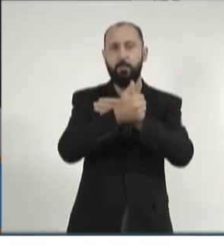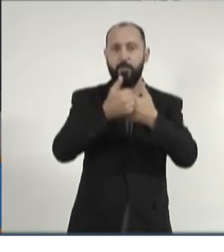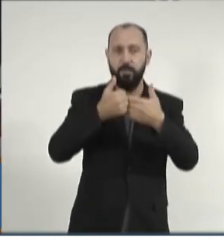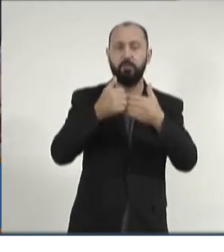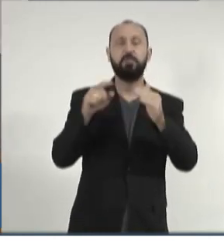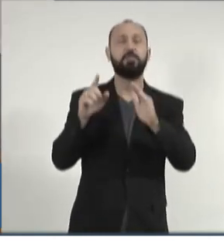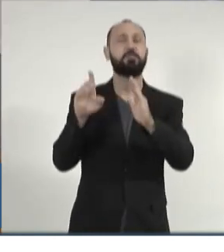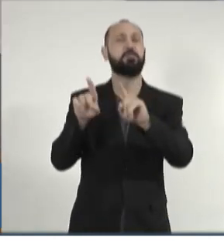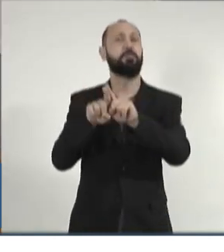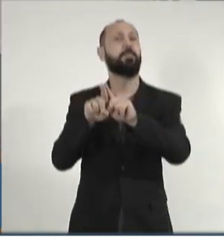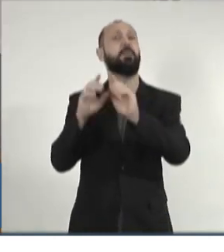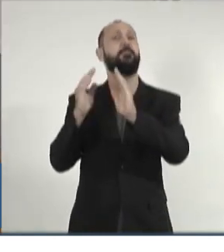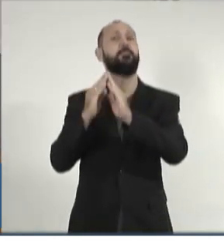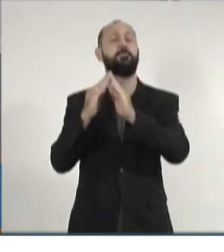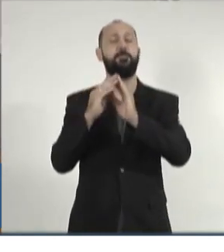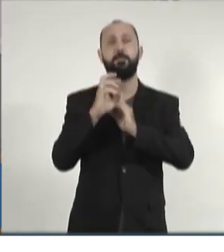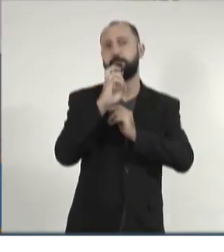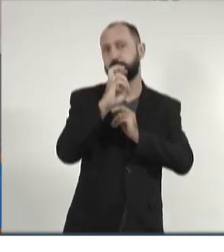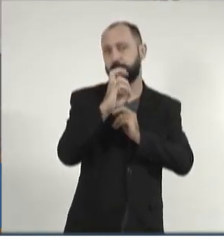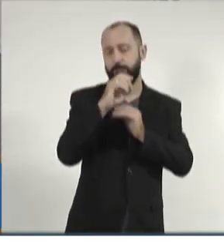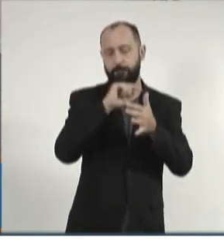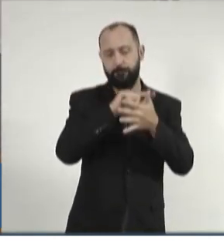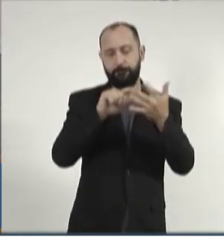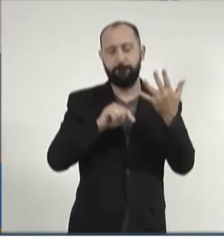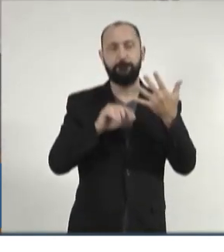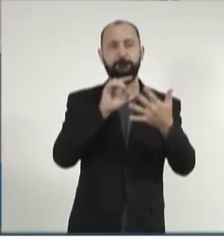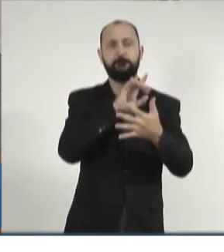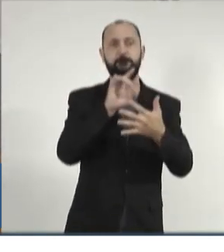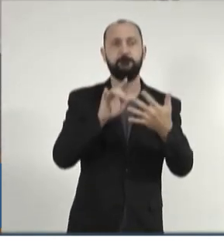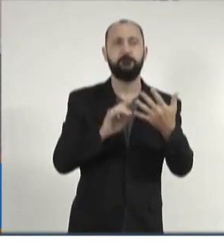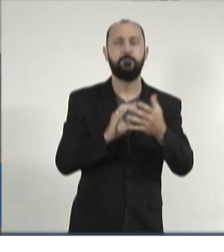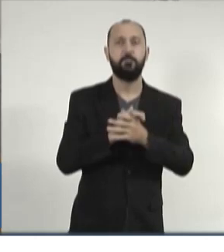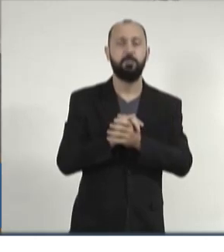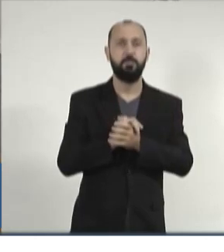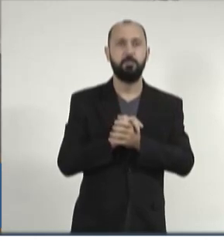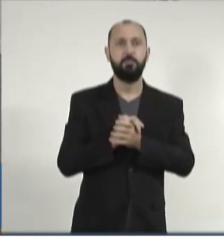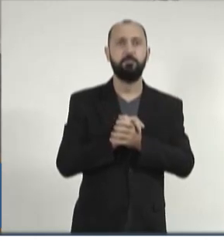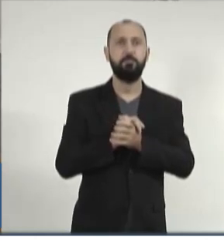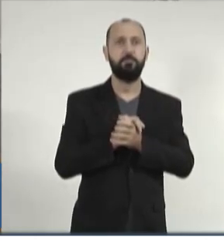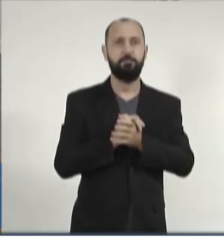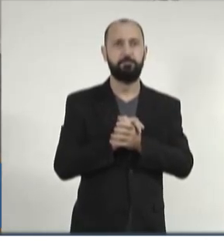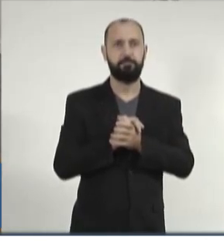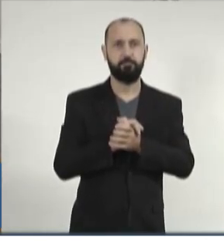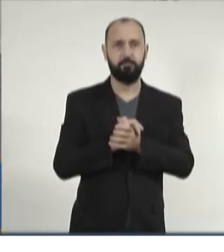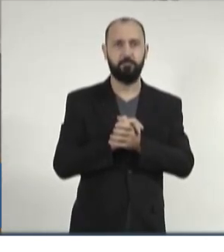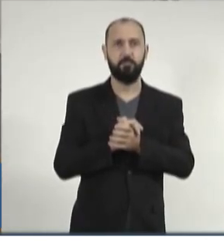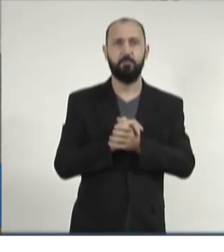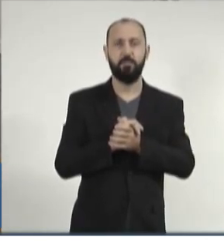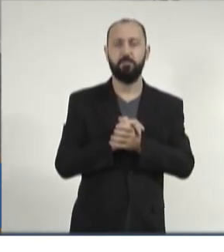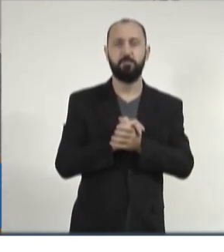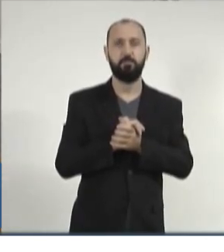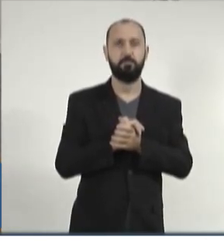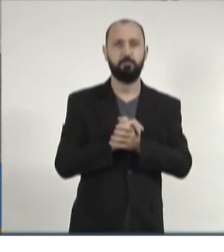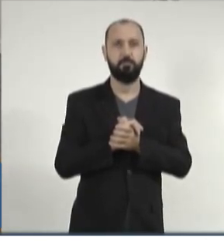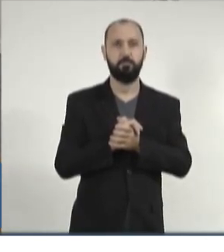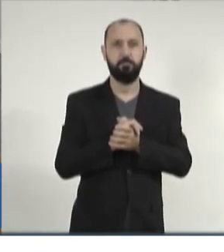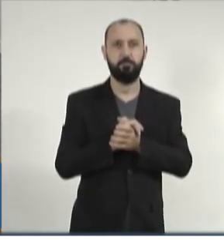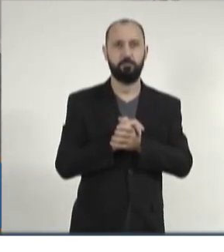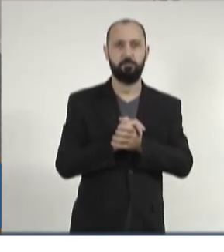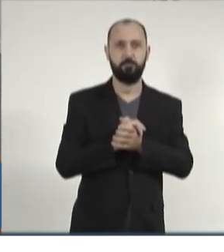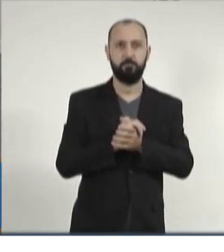violência patrimonial. São as 5 formas de violência indicadas na Lei Maria da Penha. E aí a gente entra numa parte